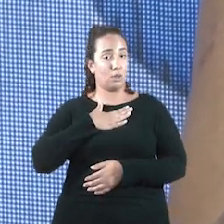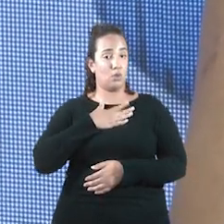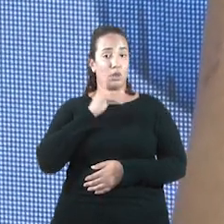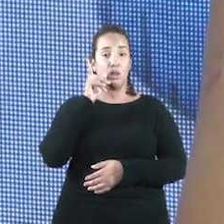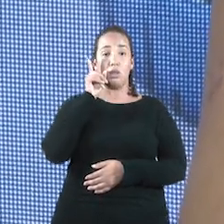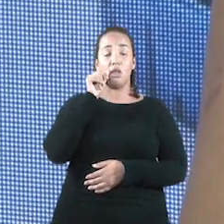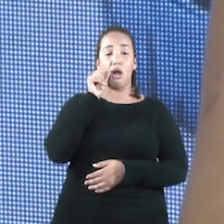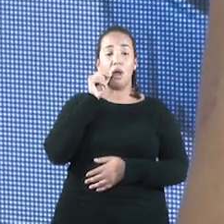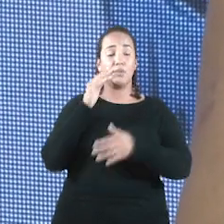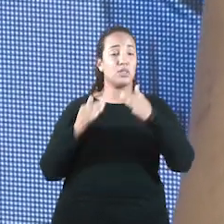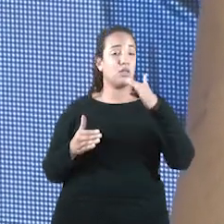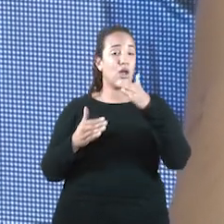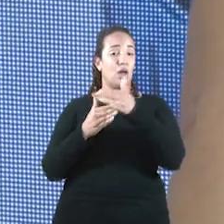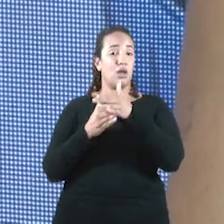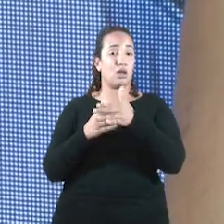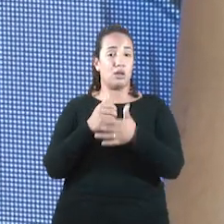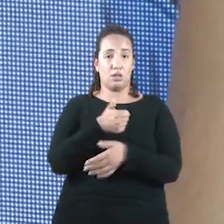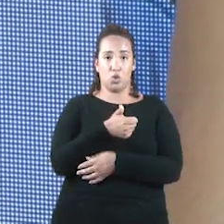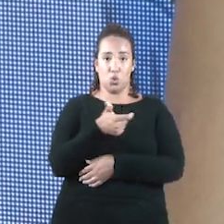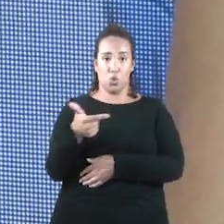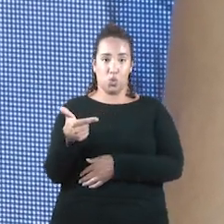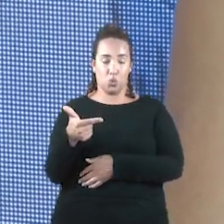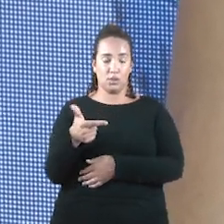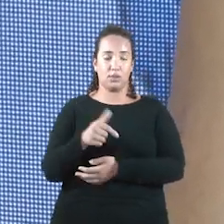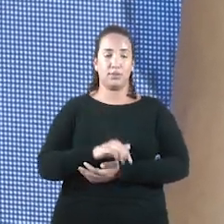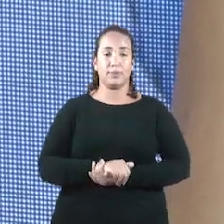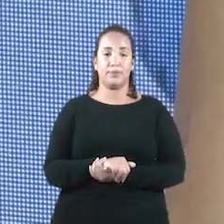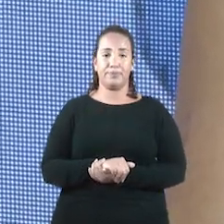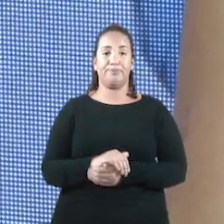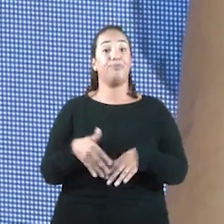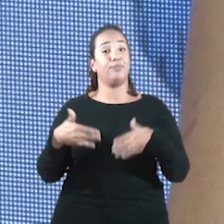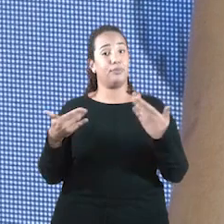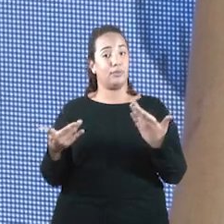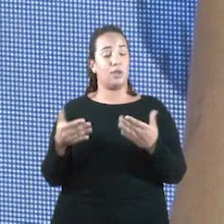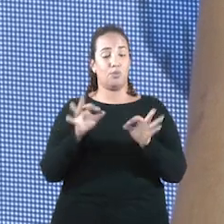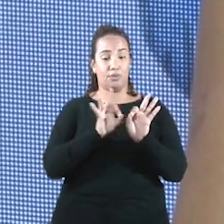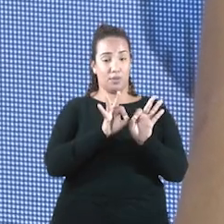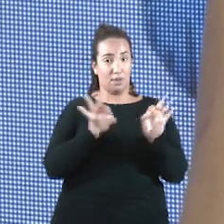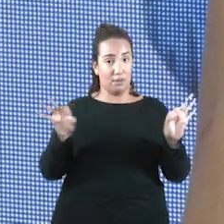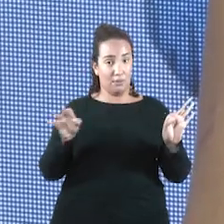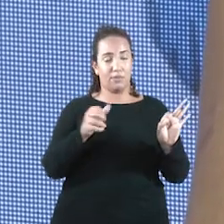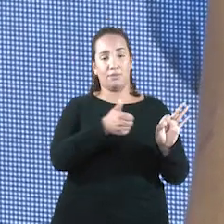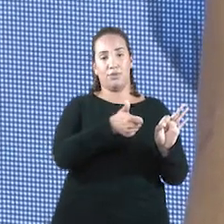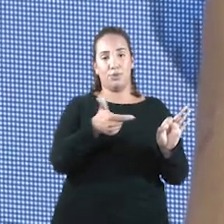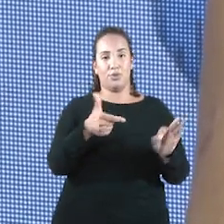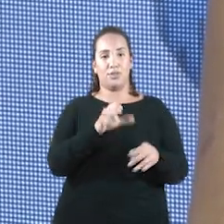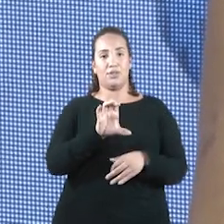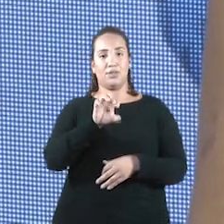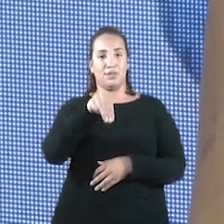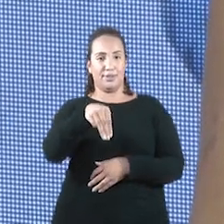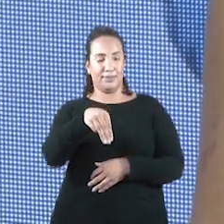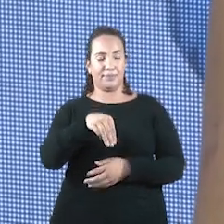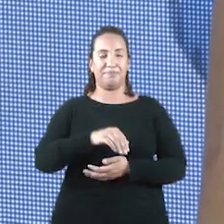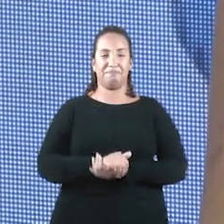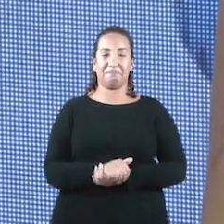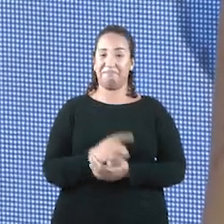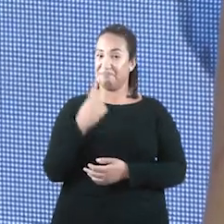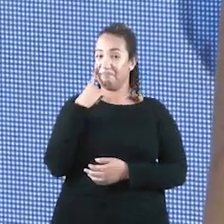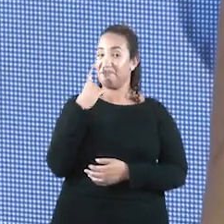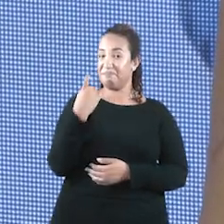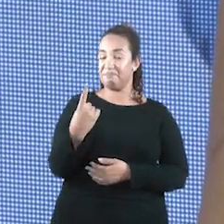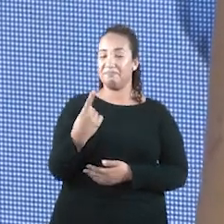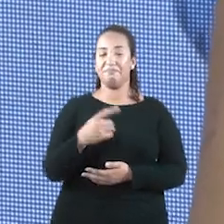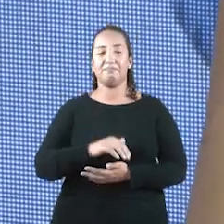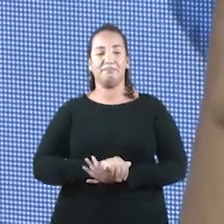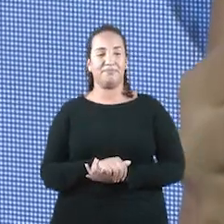o lápis foi até o número 12 na régua, então ele mede 12 centímetros. Interessante, não